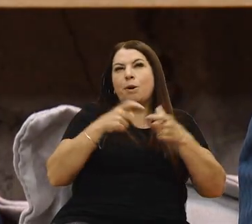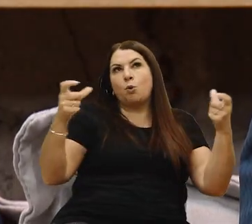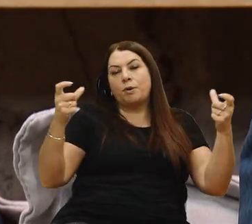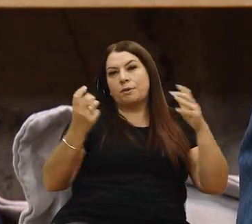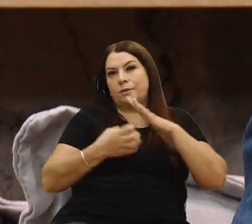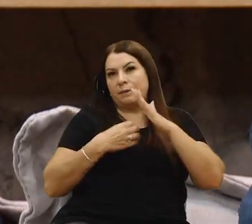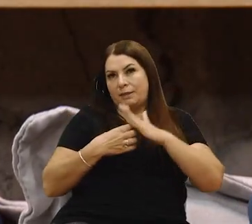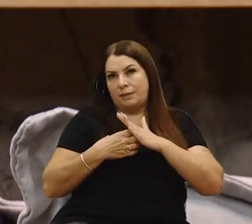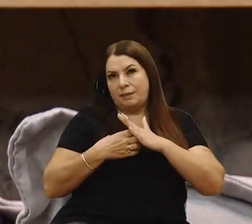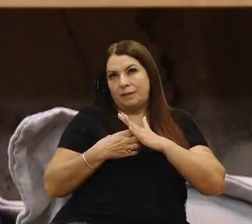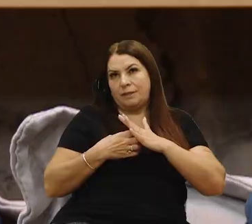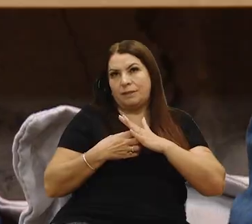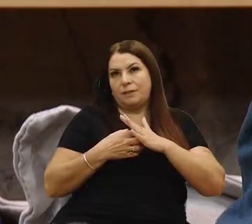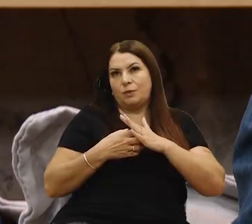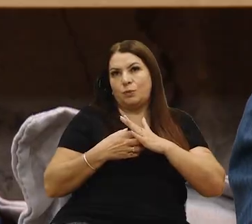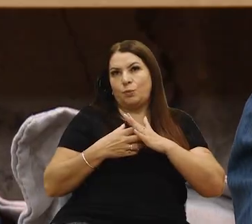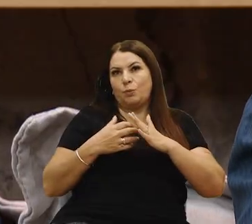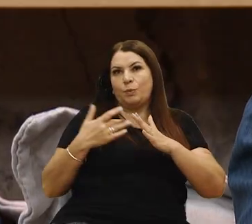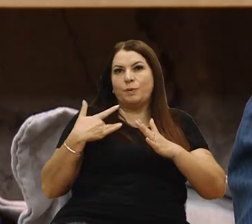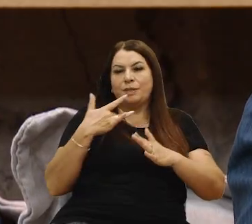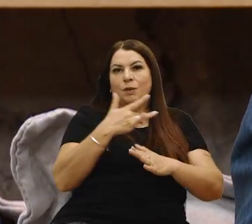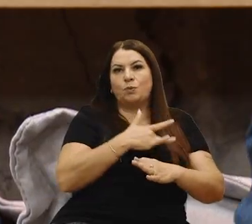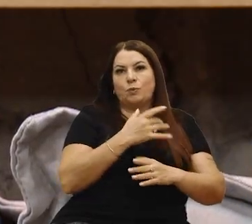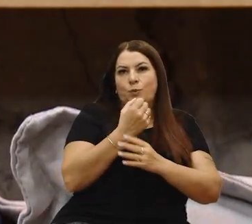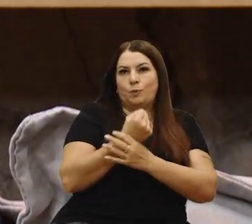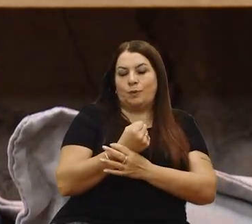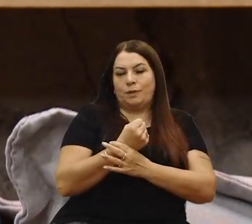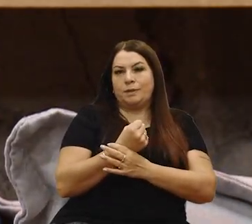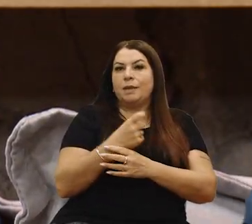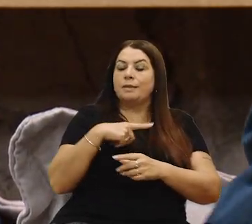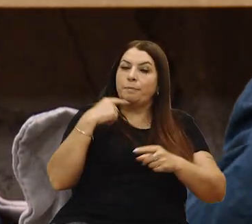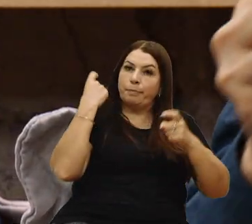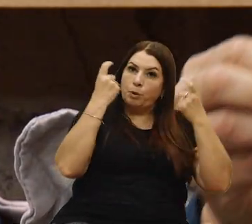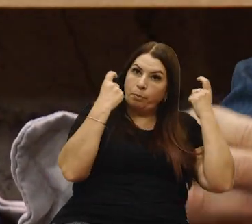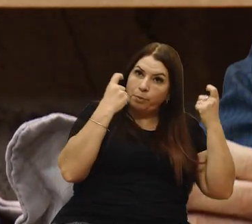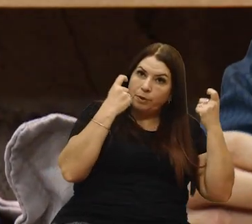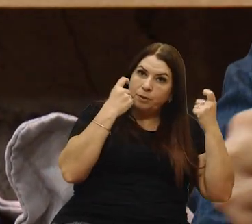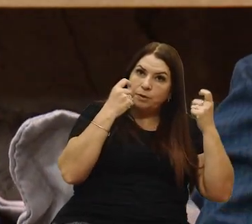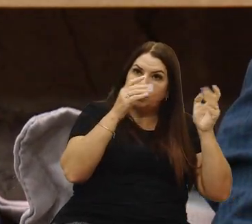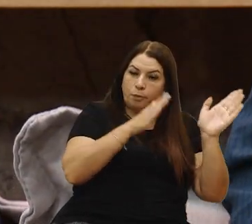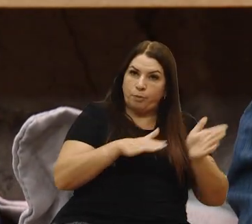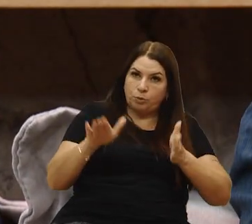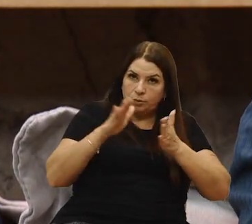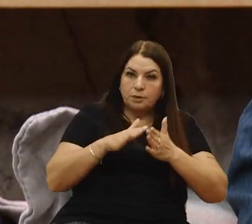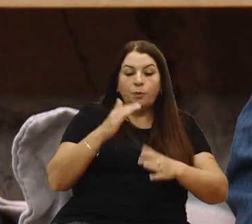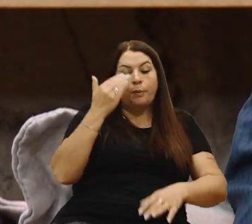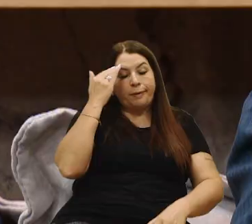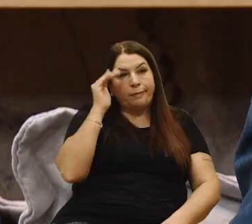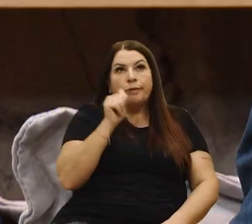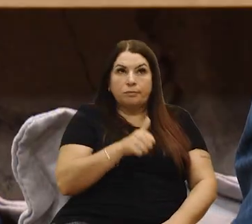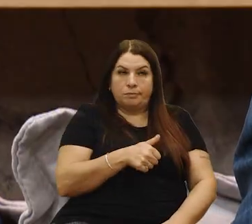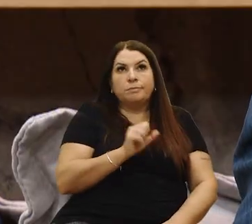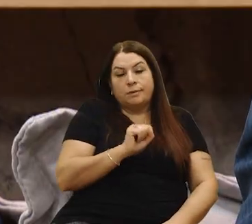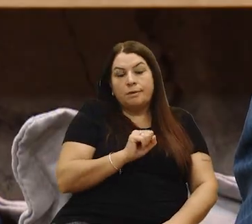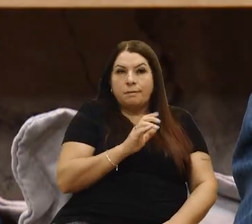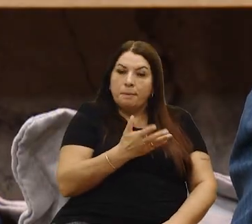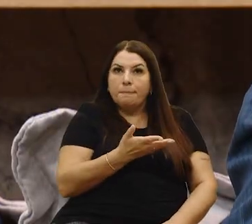das empresas, com saúde e segurança. Existe uma preocupação com produção, eu até entendo. Só